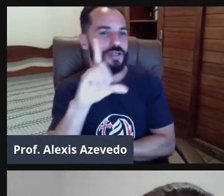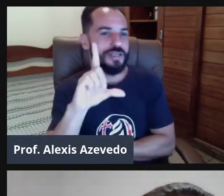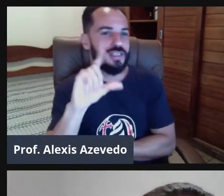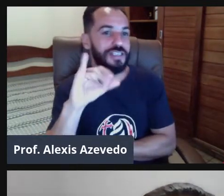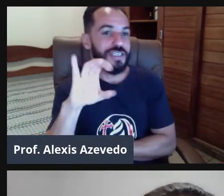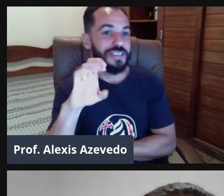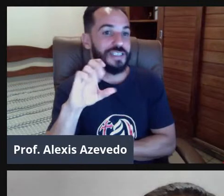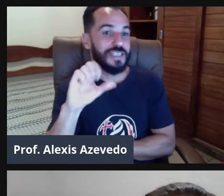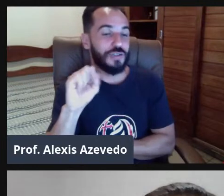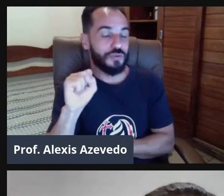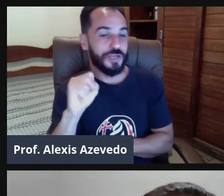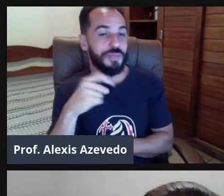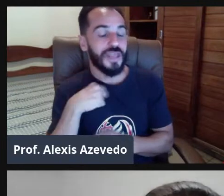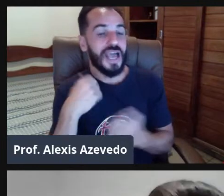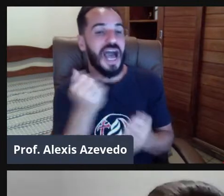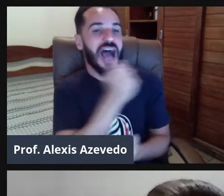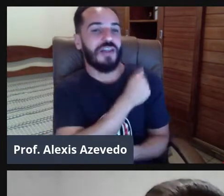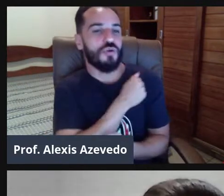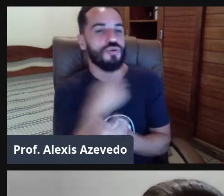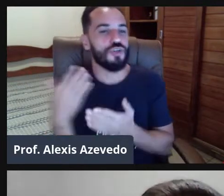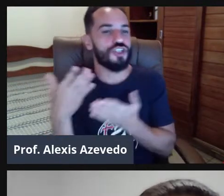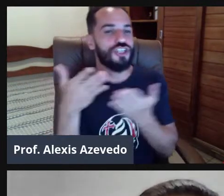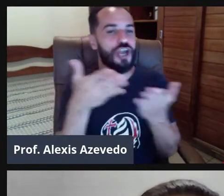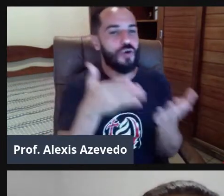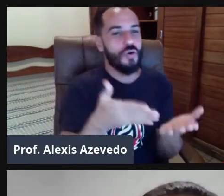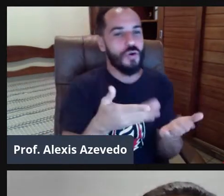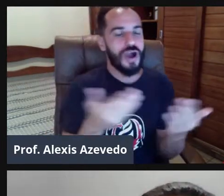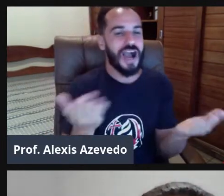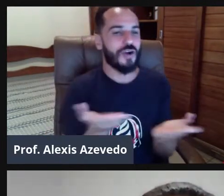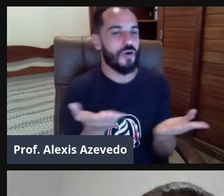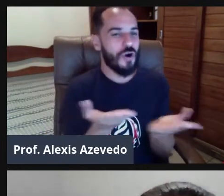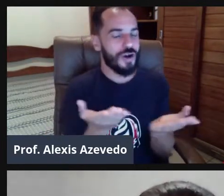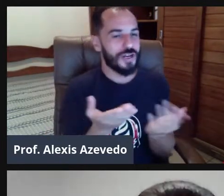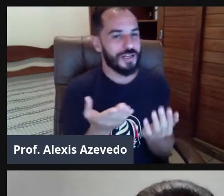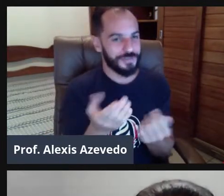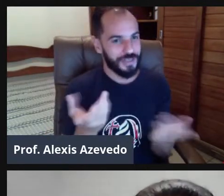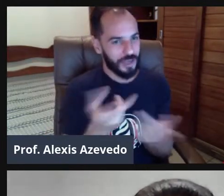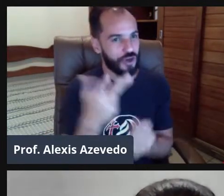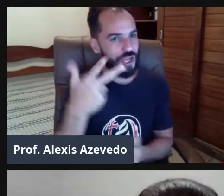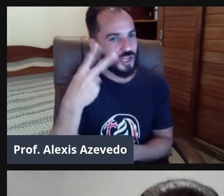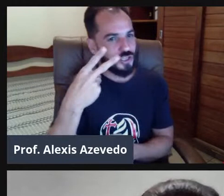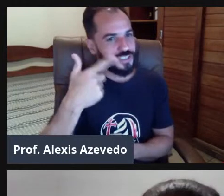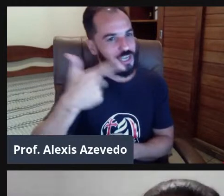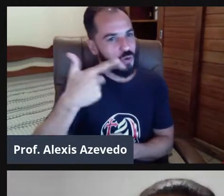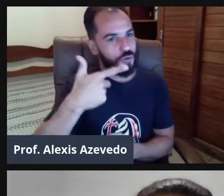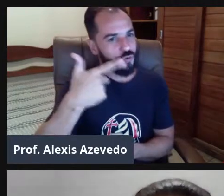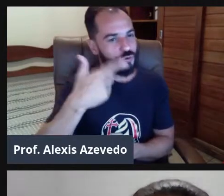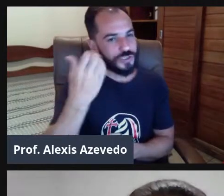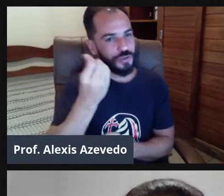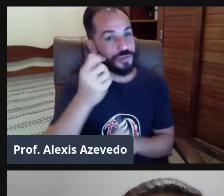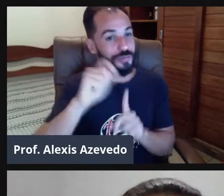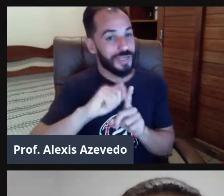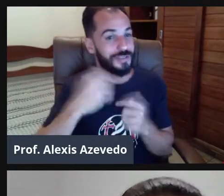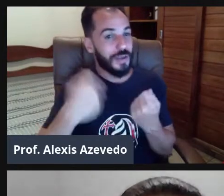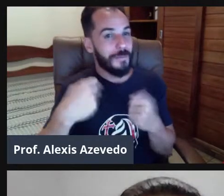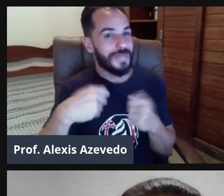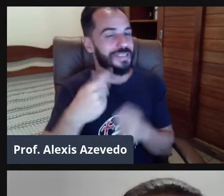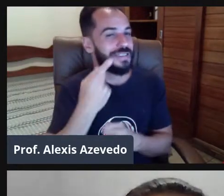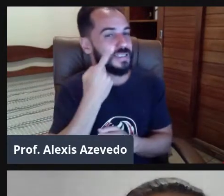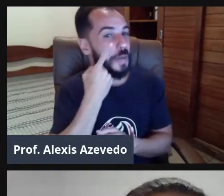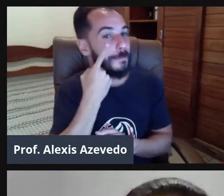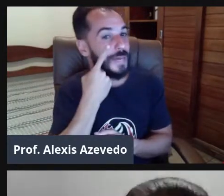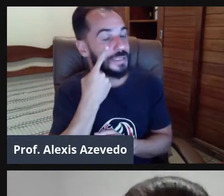novato, né, o que está chegando agora, ou já está no segundo semestre do curso, ficar atento ao seguinte,